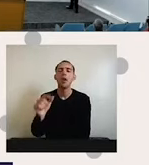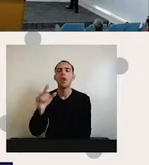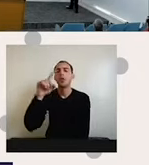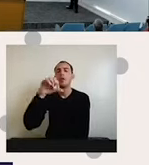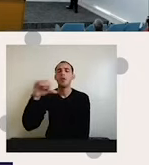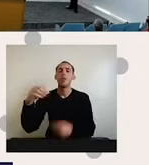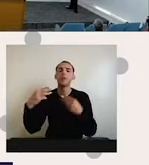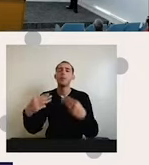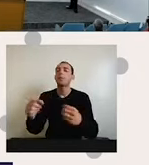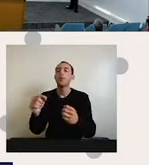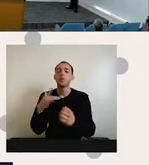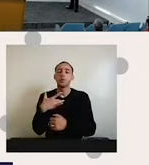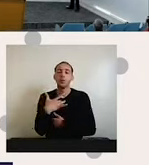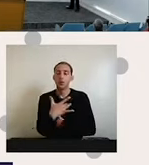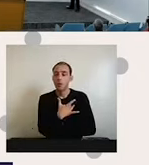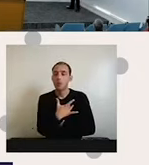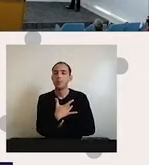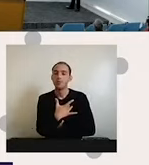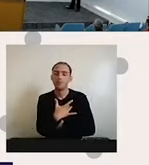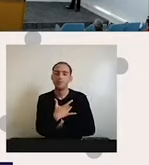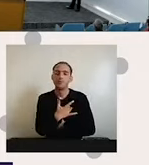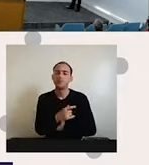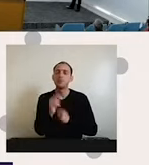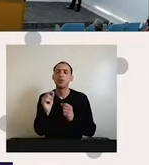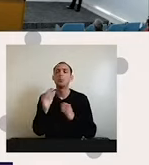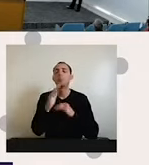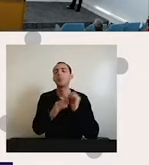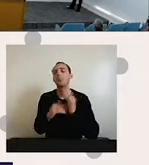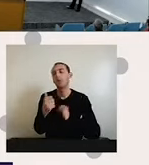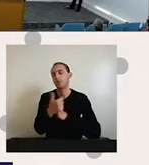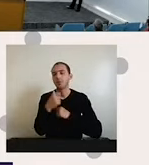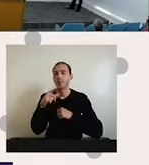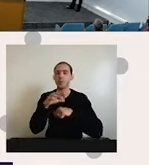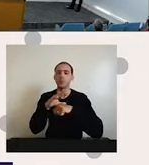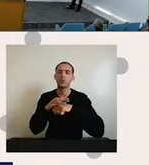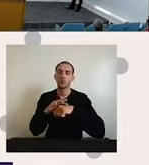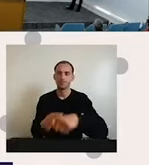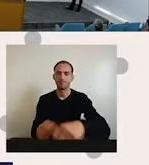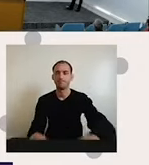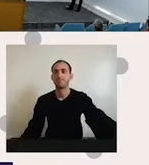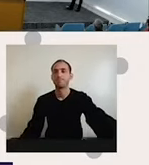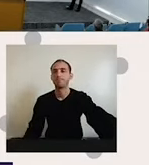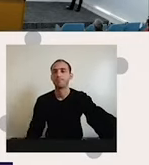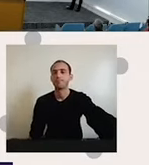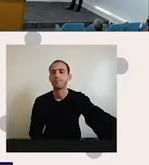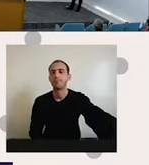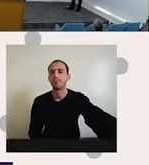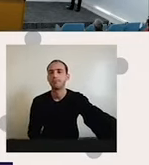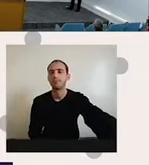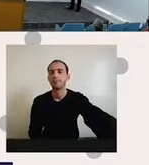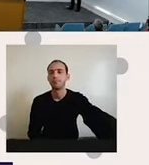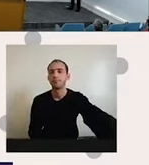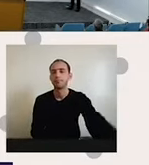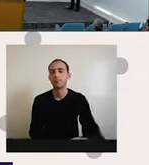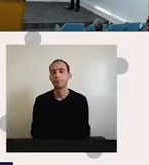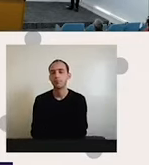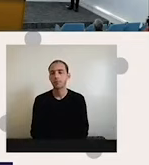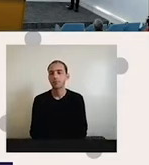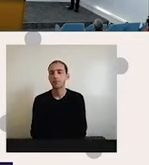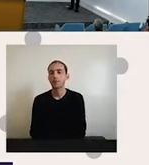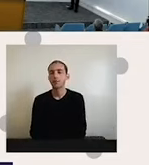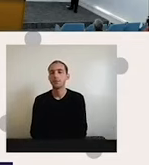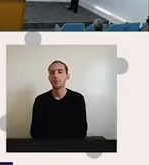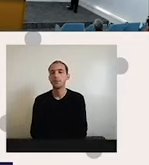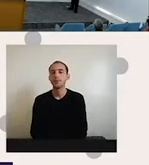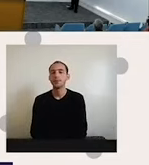ao trabalho, é um quadro relacionado ao trabalho, e está lá claramente as dificuldades físicas e mentais para realizar o trabalho, o ritmo de trabalho penoso.